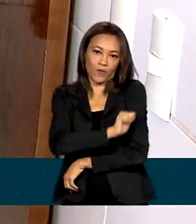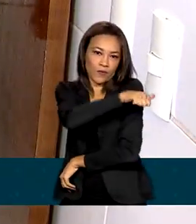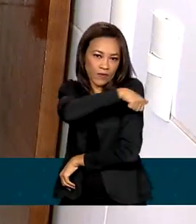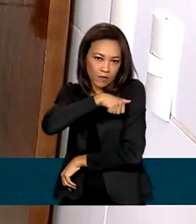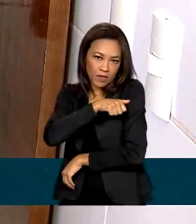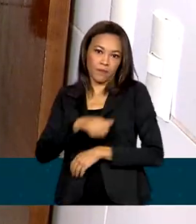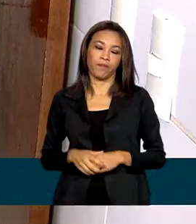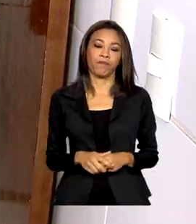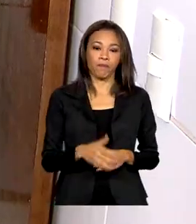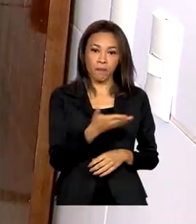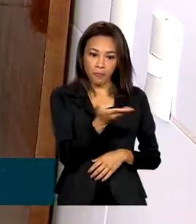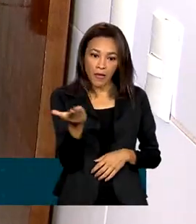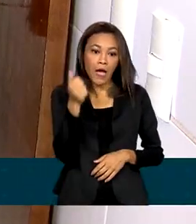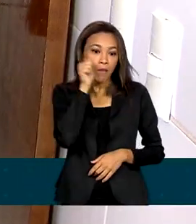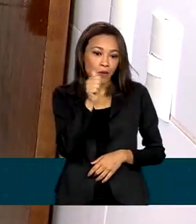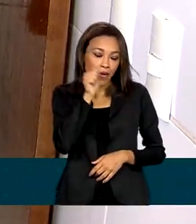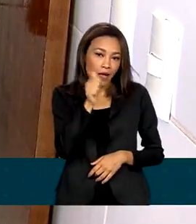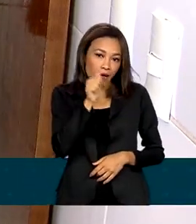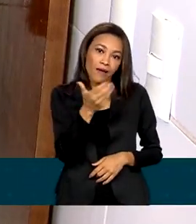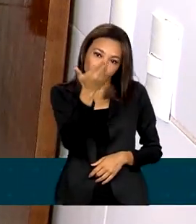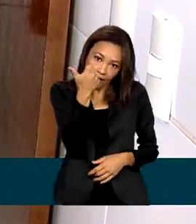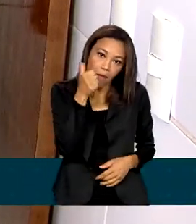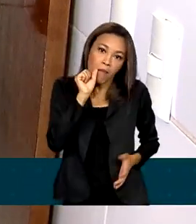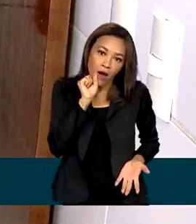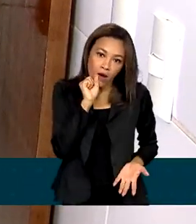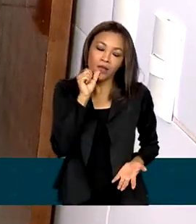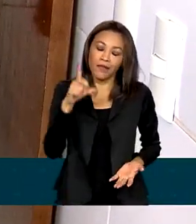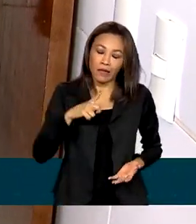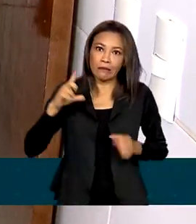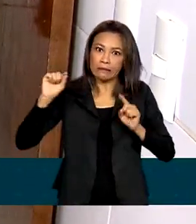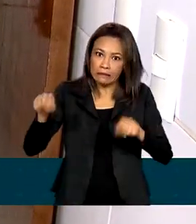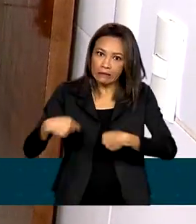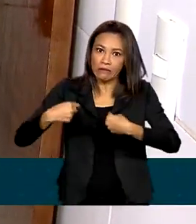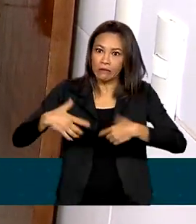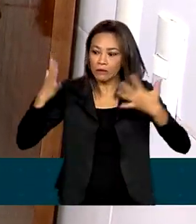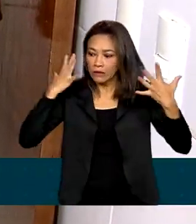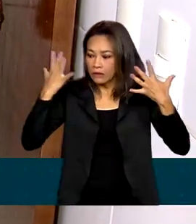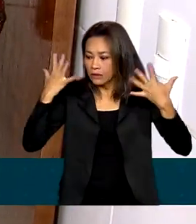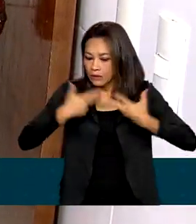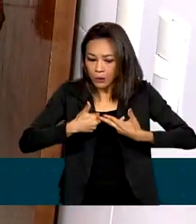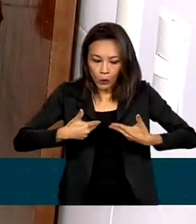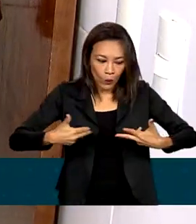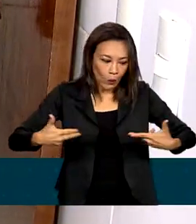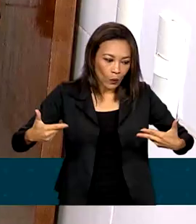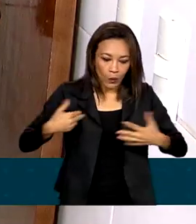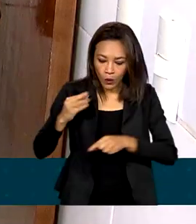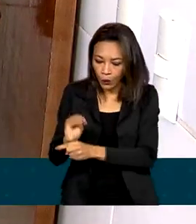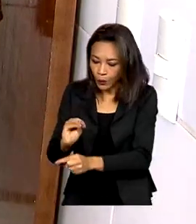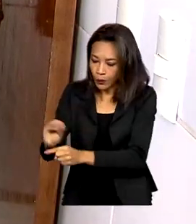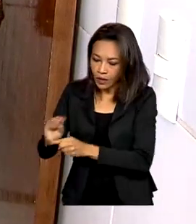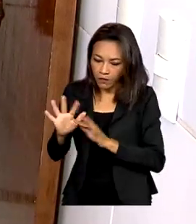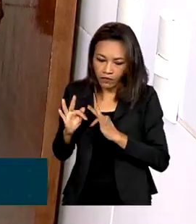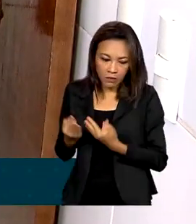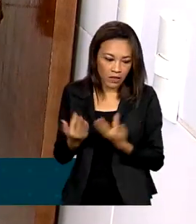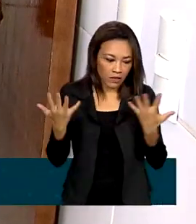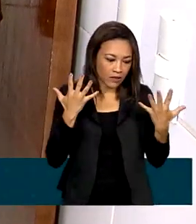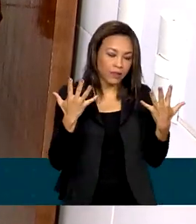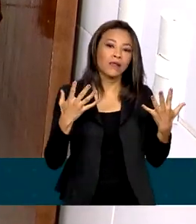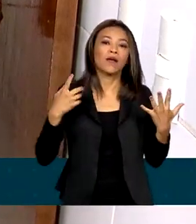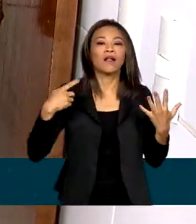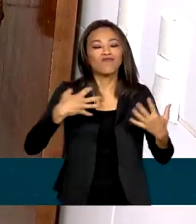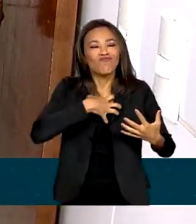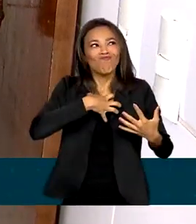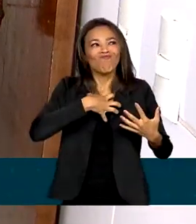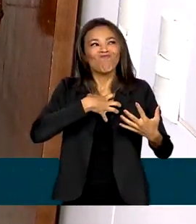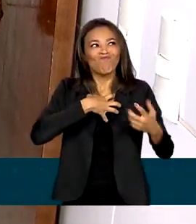como toda mulher mãe, Daniela enfrenta desafios para dar conta do recado. Além de cuidar da família, ela sentia